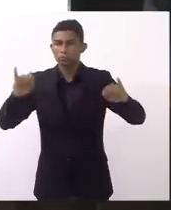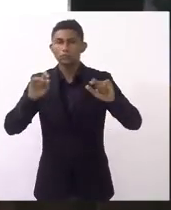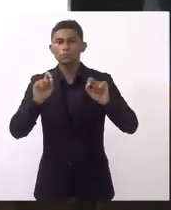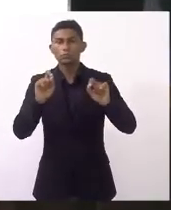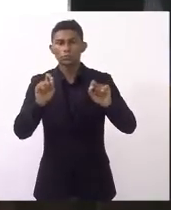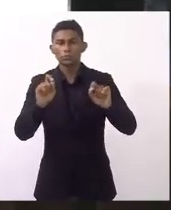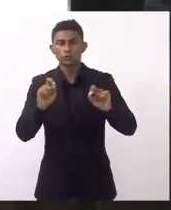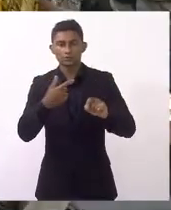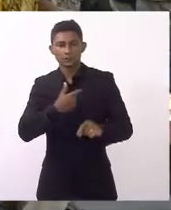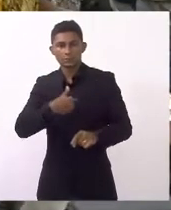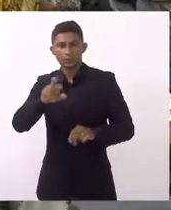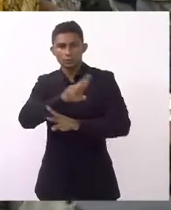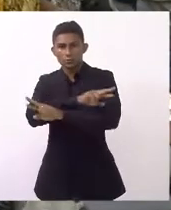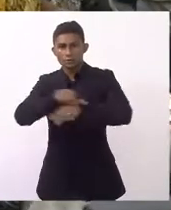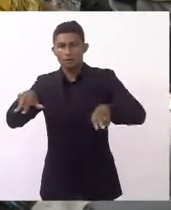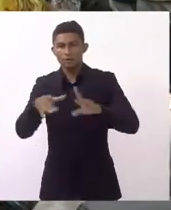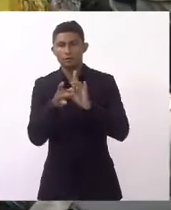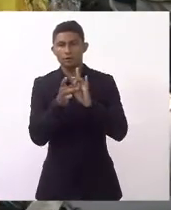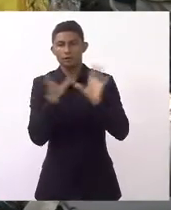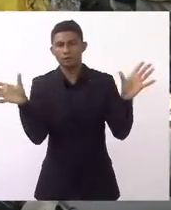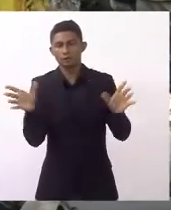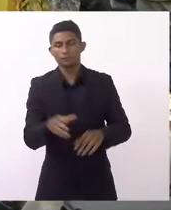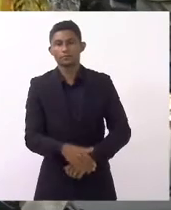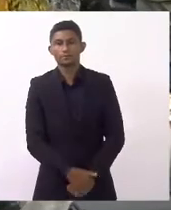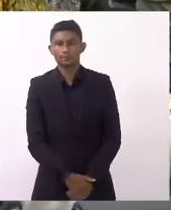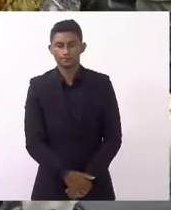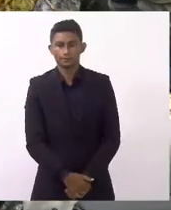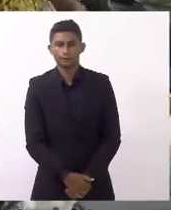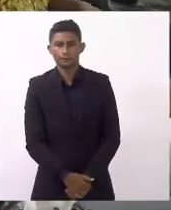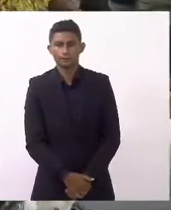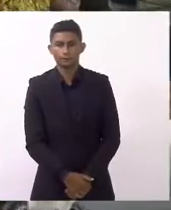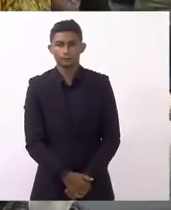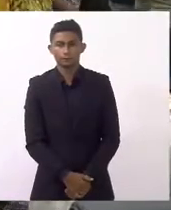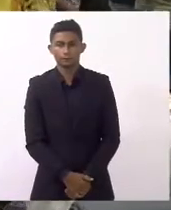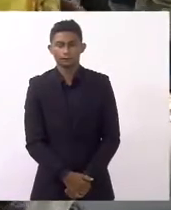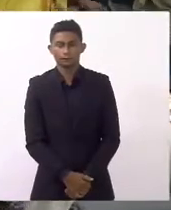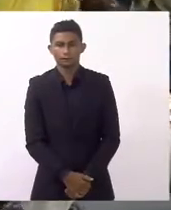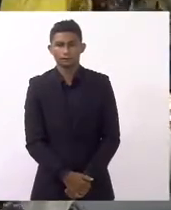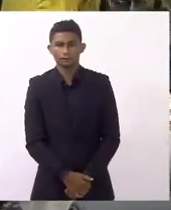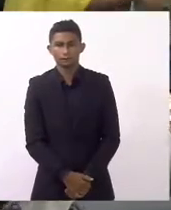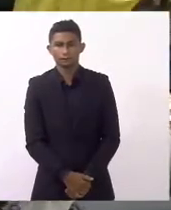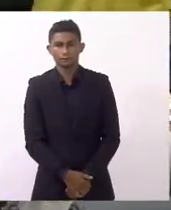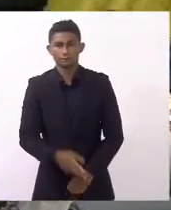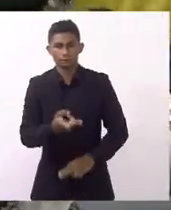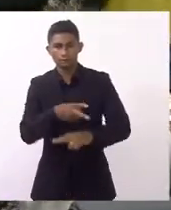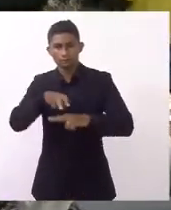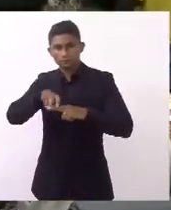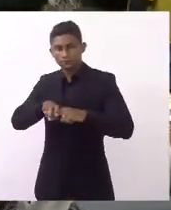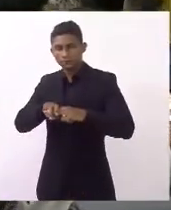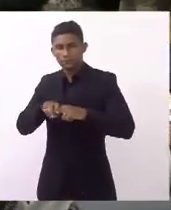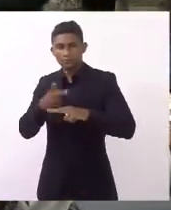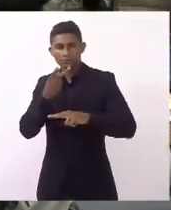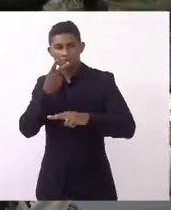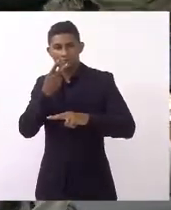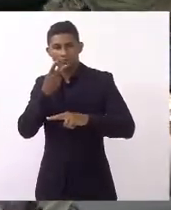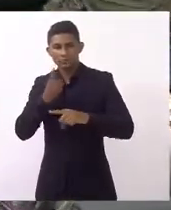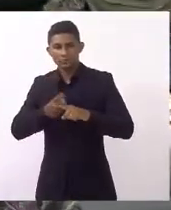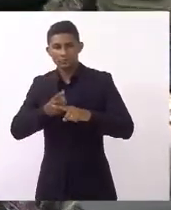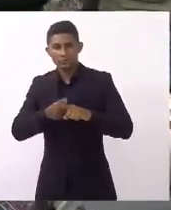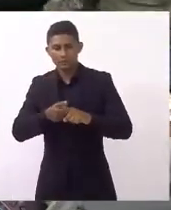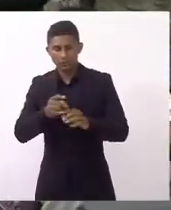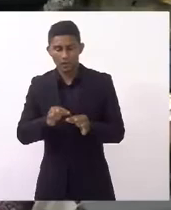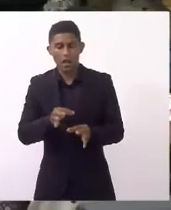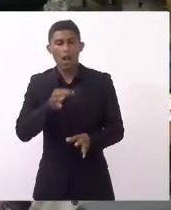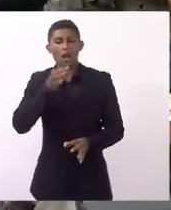sagrado E aí e fala sentado porque o microfone não